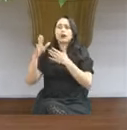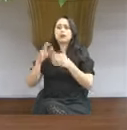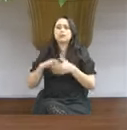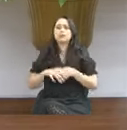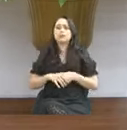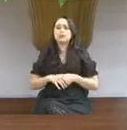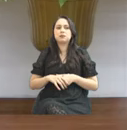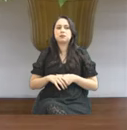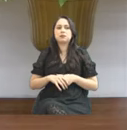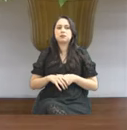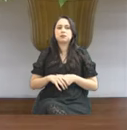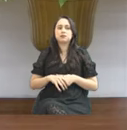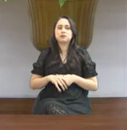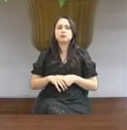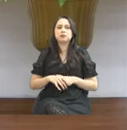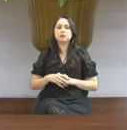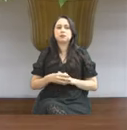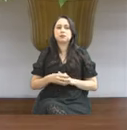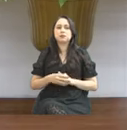né?